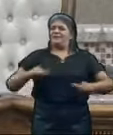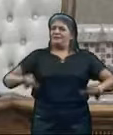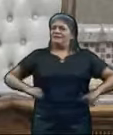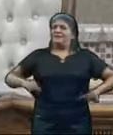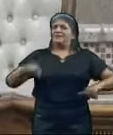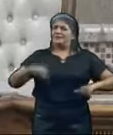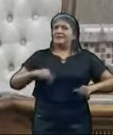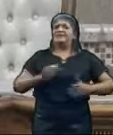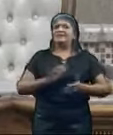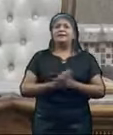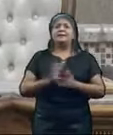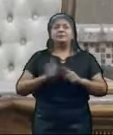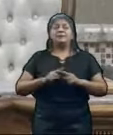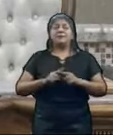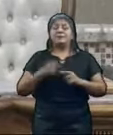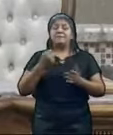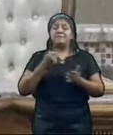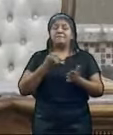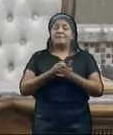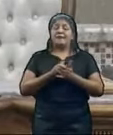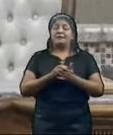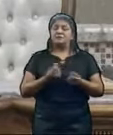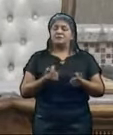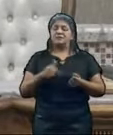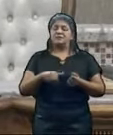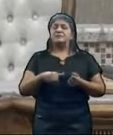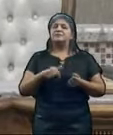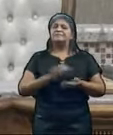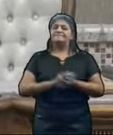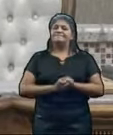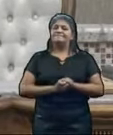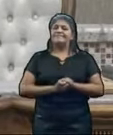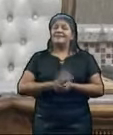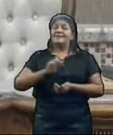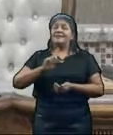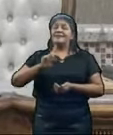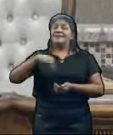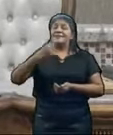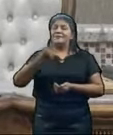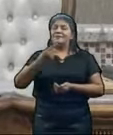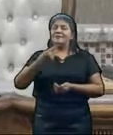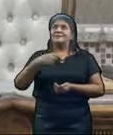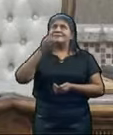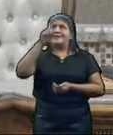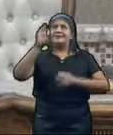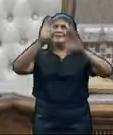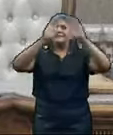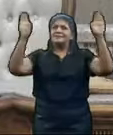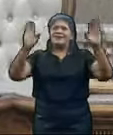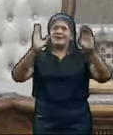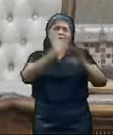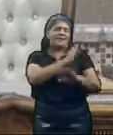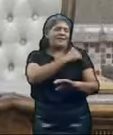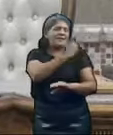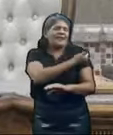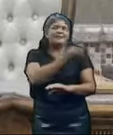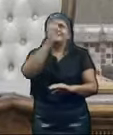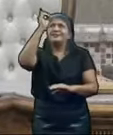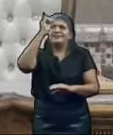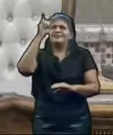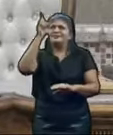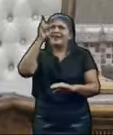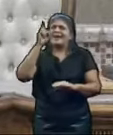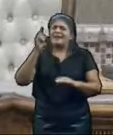Esse é o preço que nós pagamos a hora está com lado de Deus neste mundo mundo comandado por Satanás